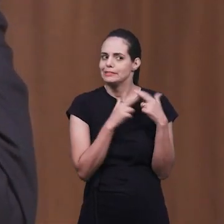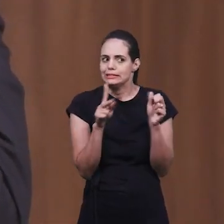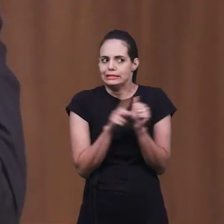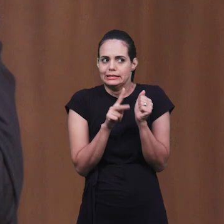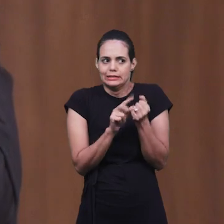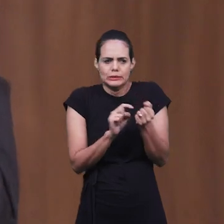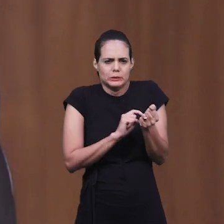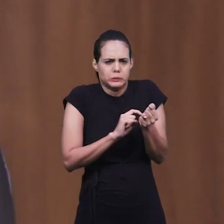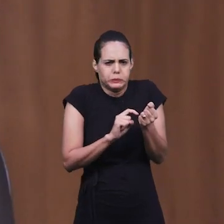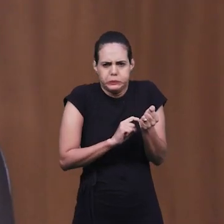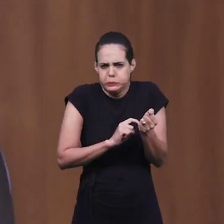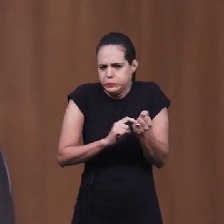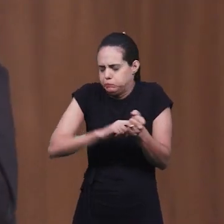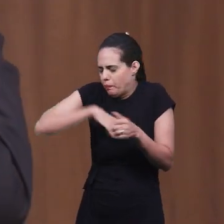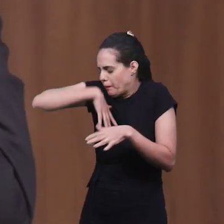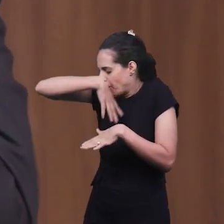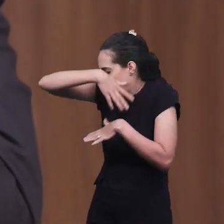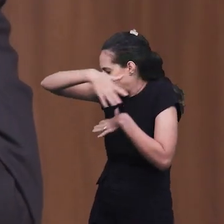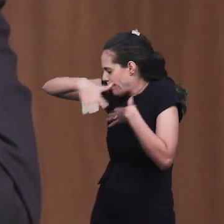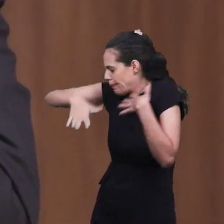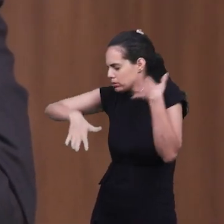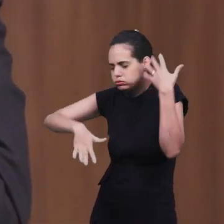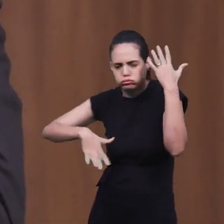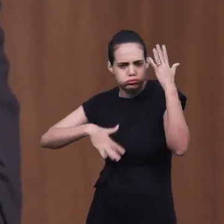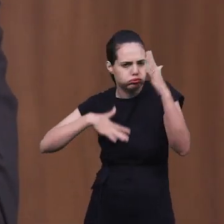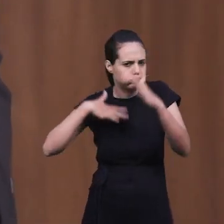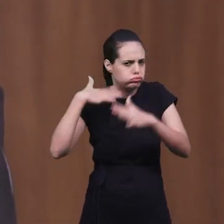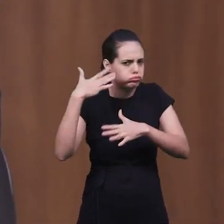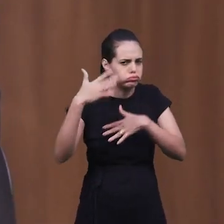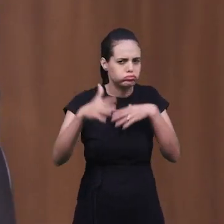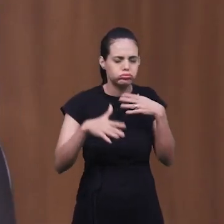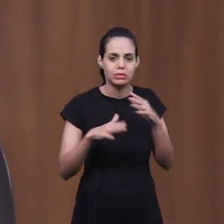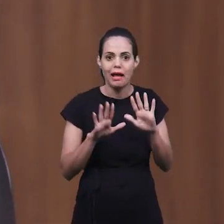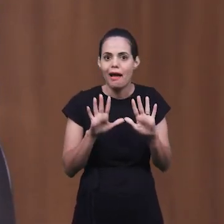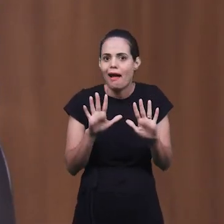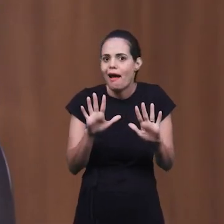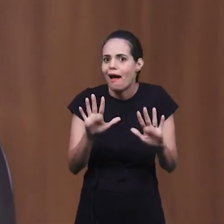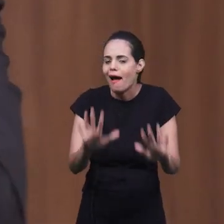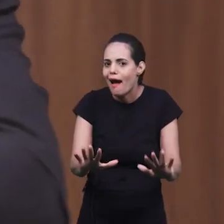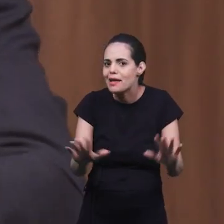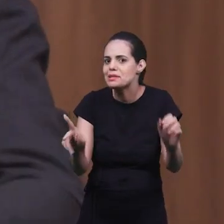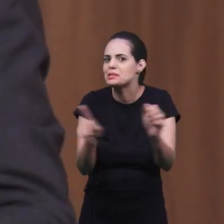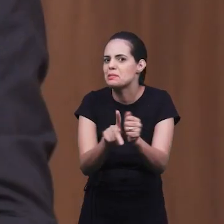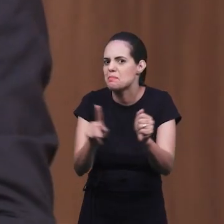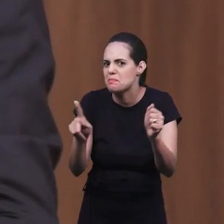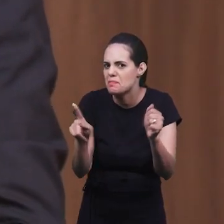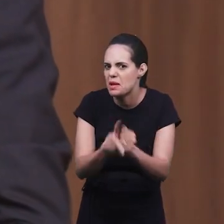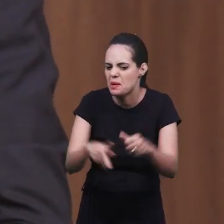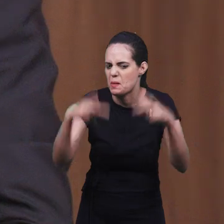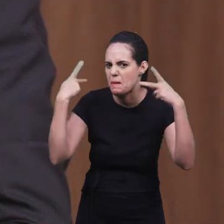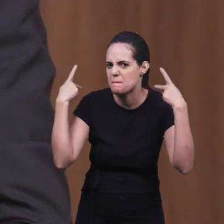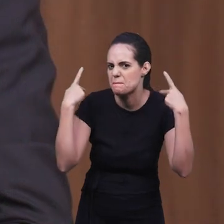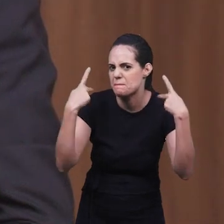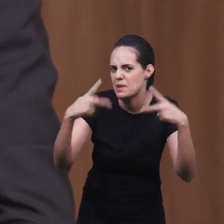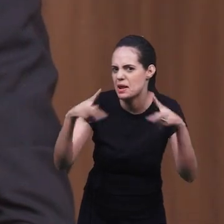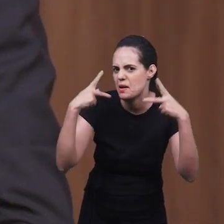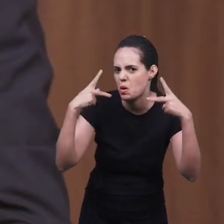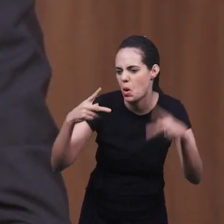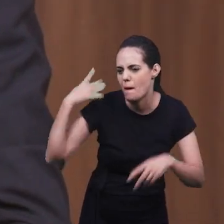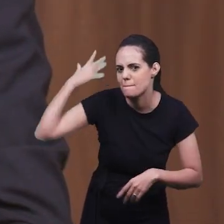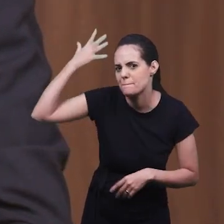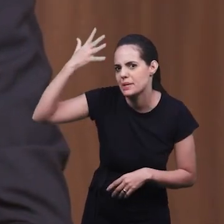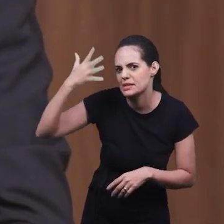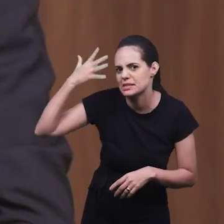sua impetuosidade, a sua primeira entrega da mensagem e 3 almas